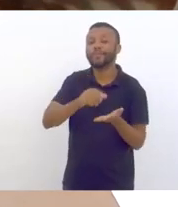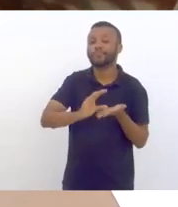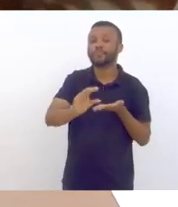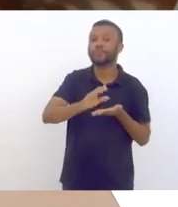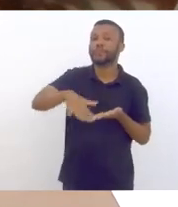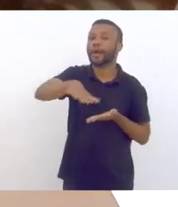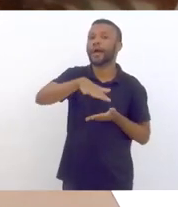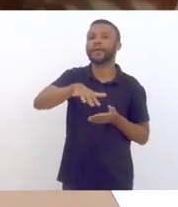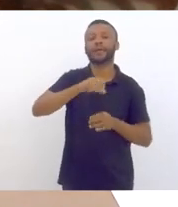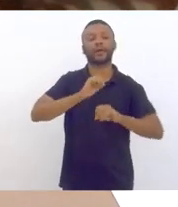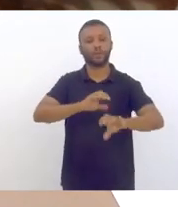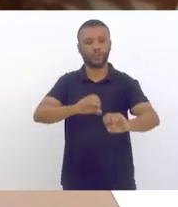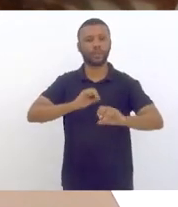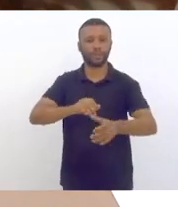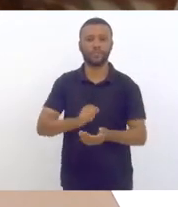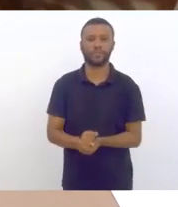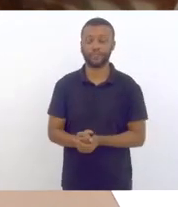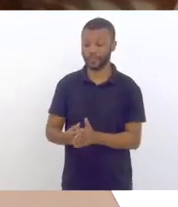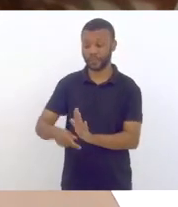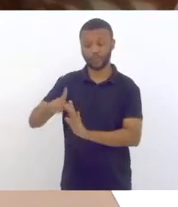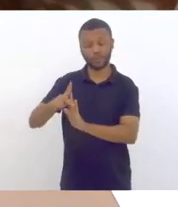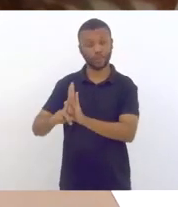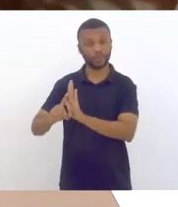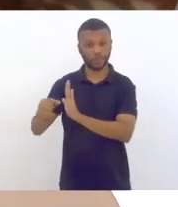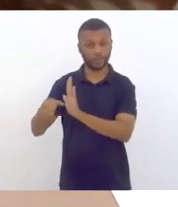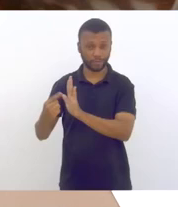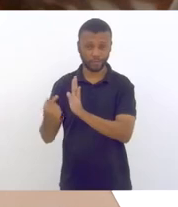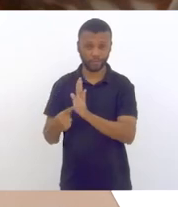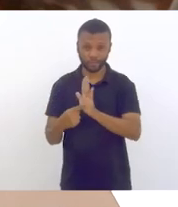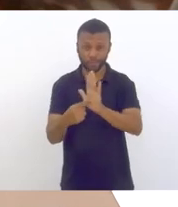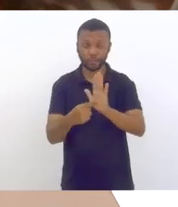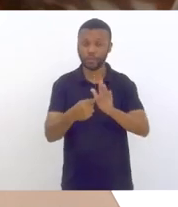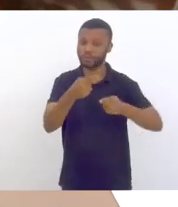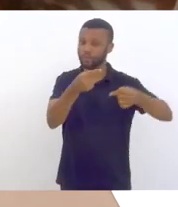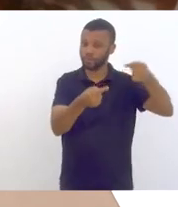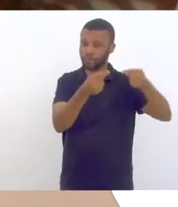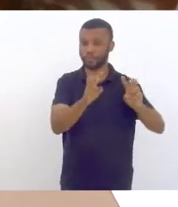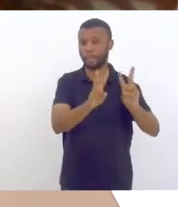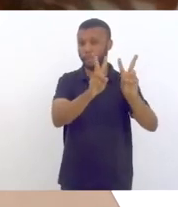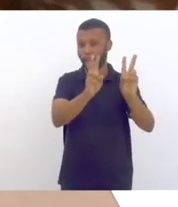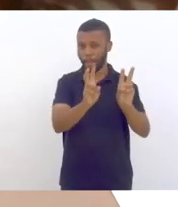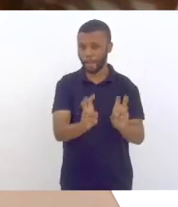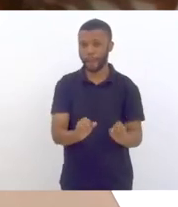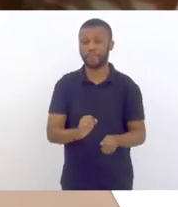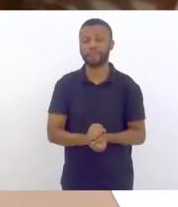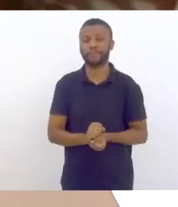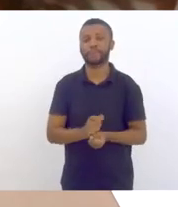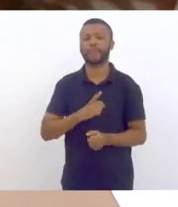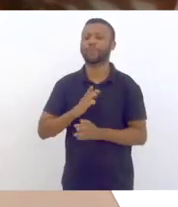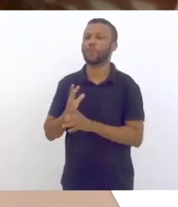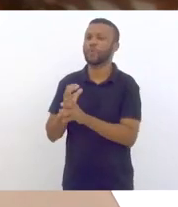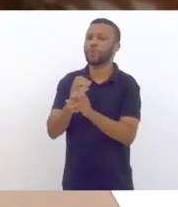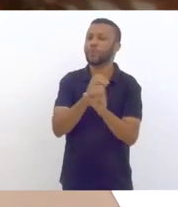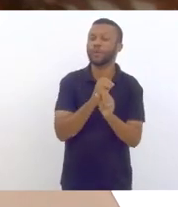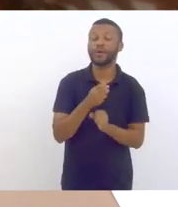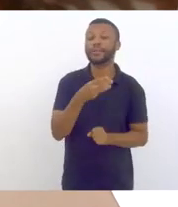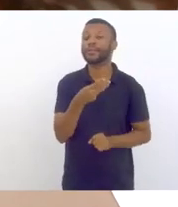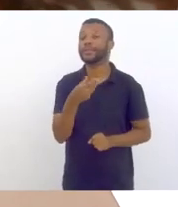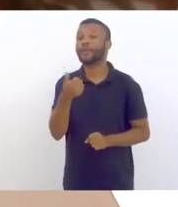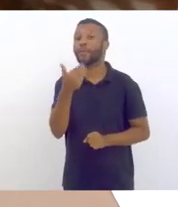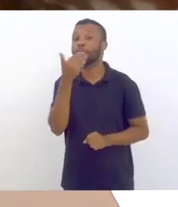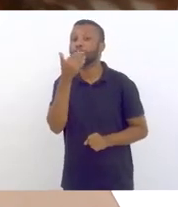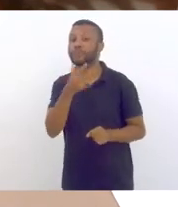e em cima desse projeto de lei que o senhor colocou em Pauta recebeu 31 mais emendas